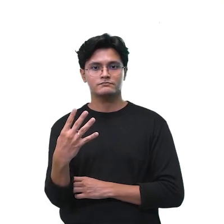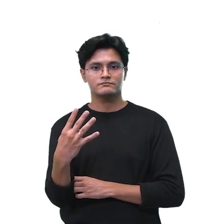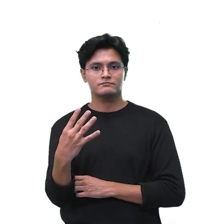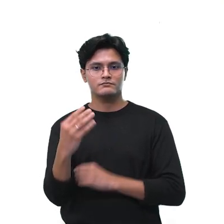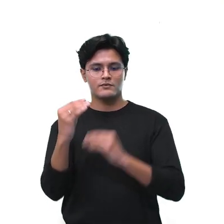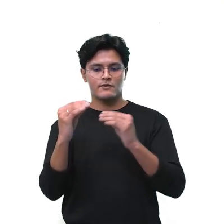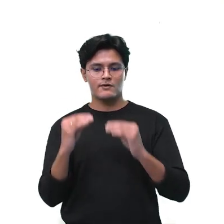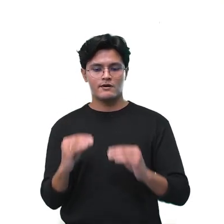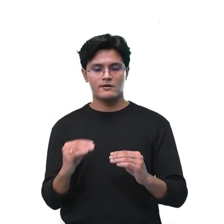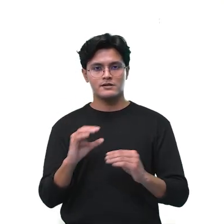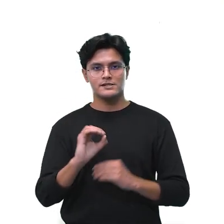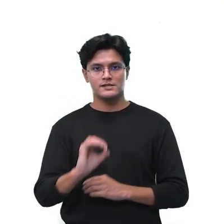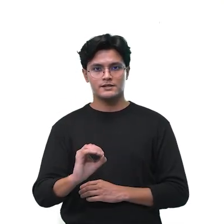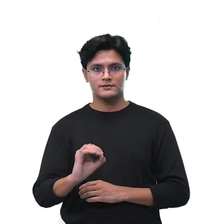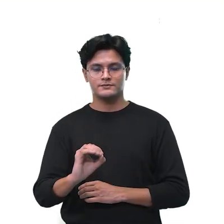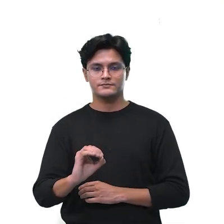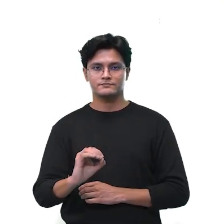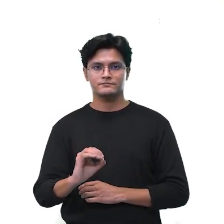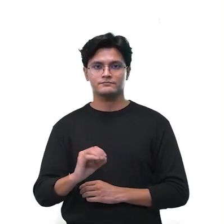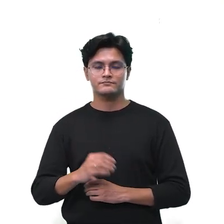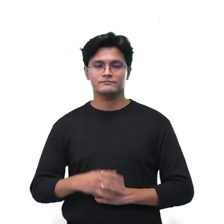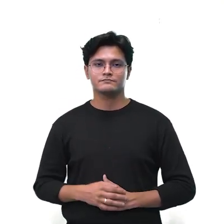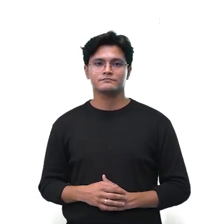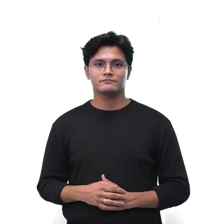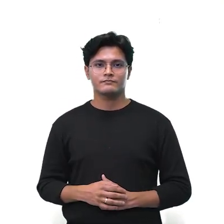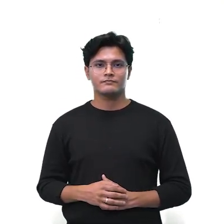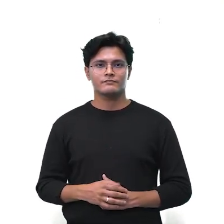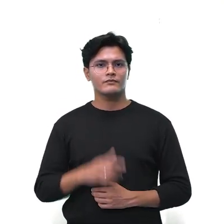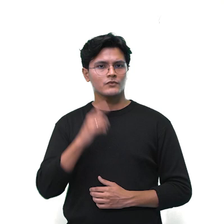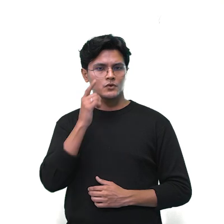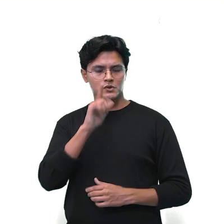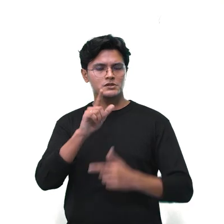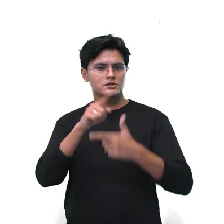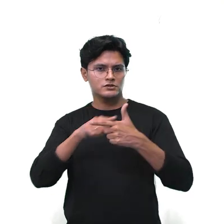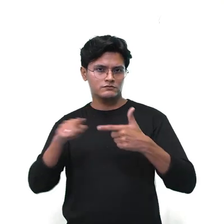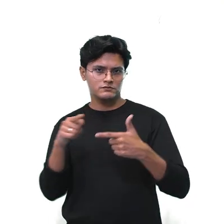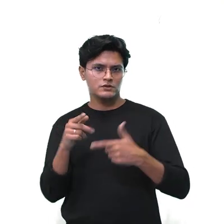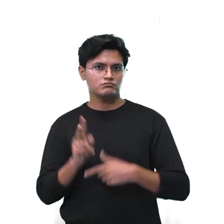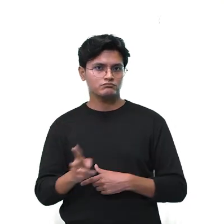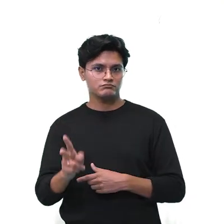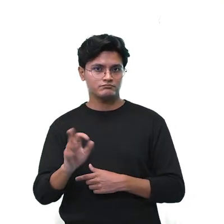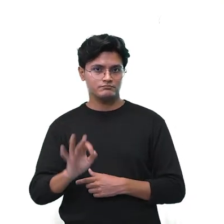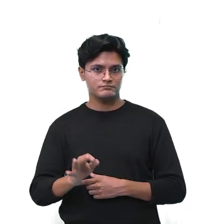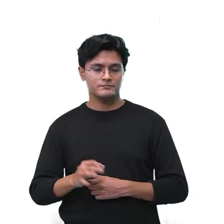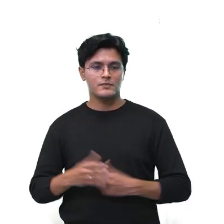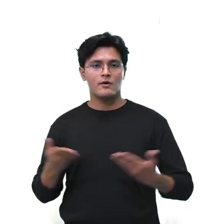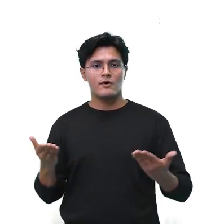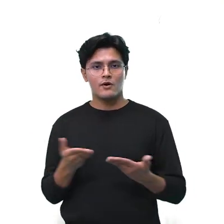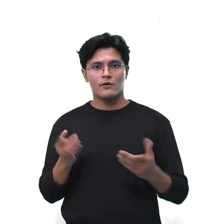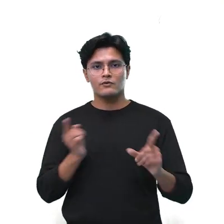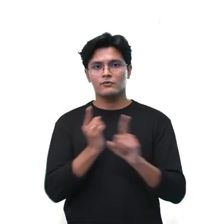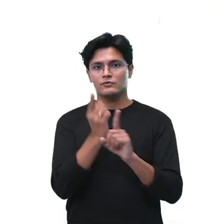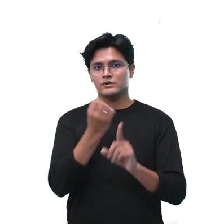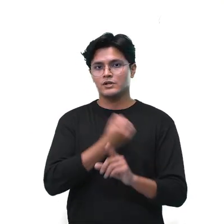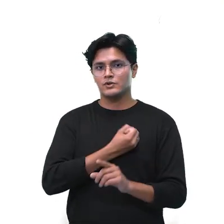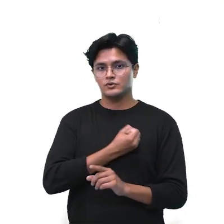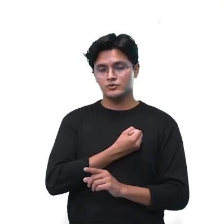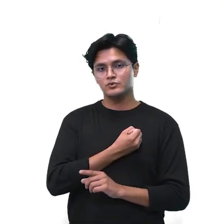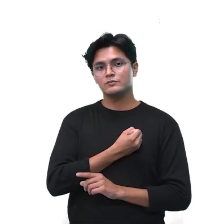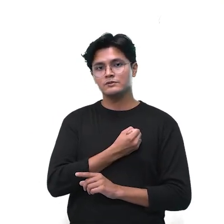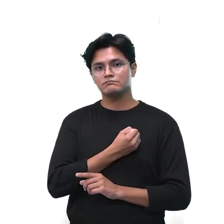o 0 para eu poder continuar a minha divisão. Agora eu vou encontrar o número que quando eu multiplicar por